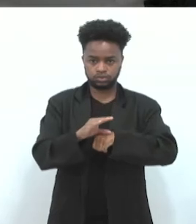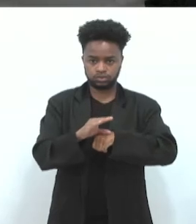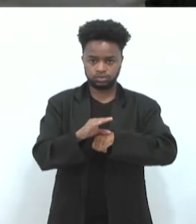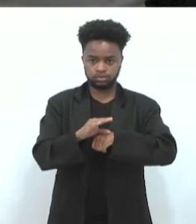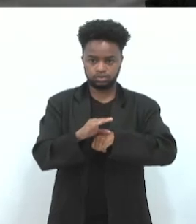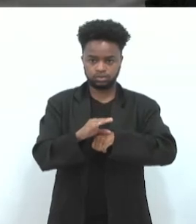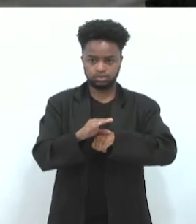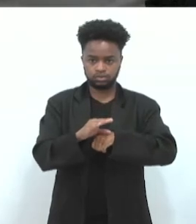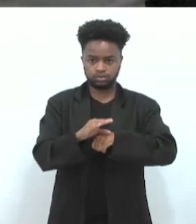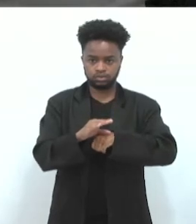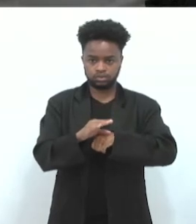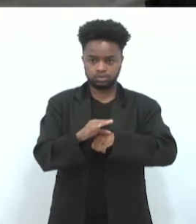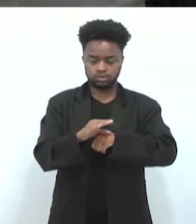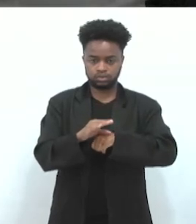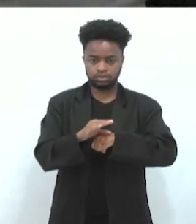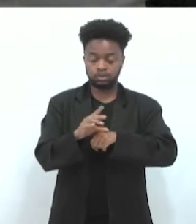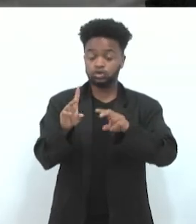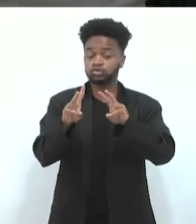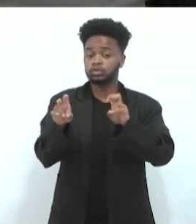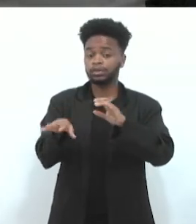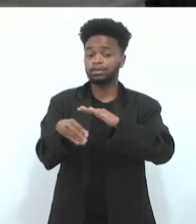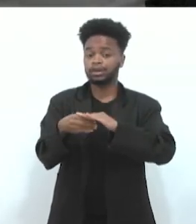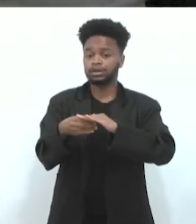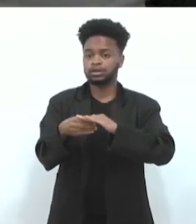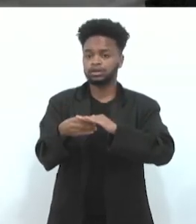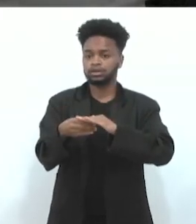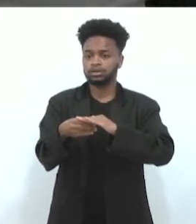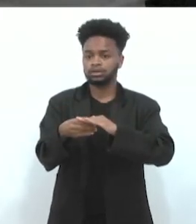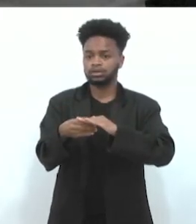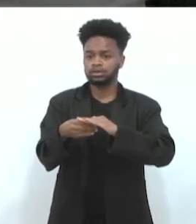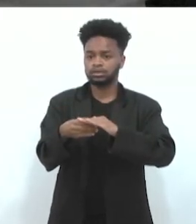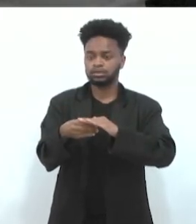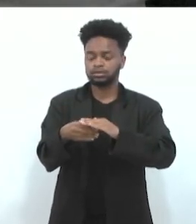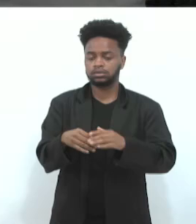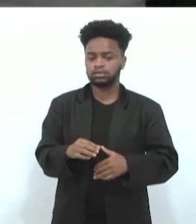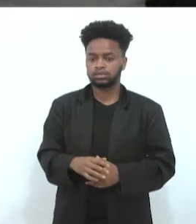é parecer sobre as emendas. Sobre as emendas. Sobre as emendas.